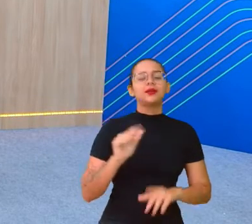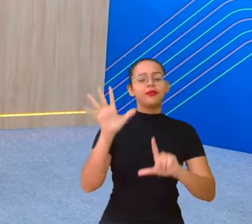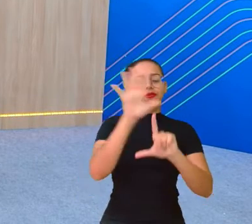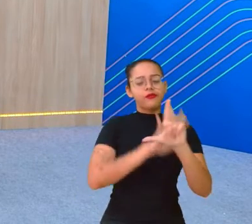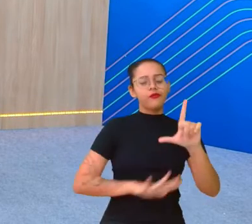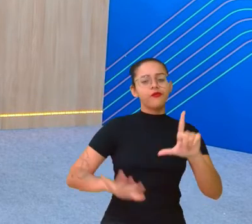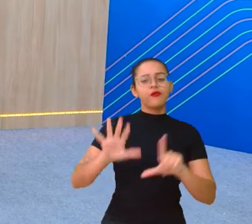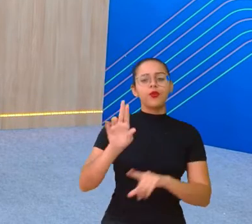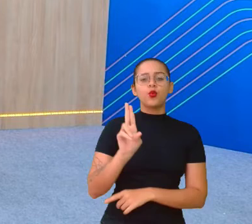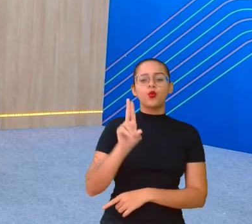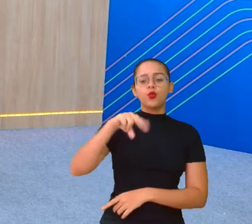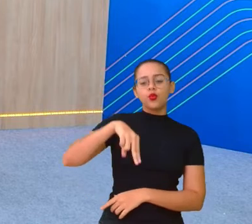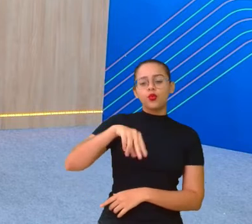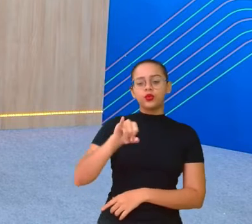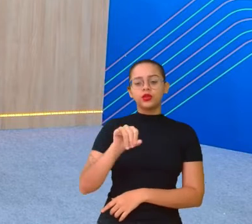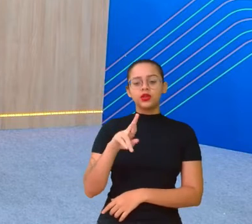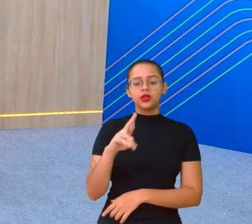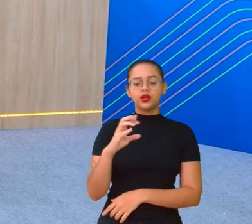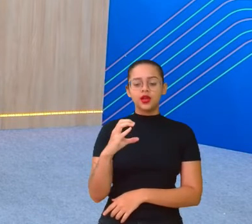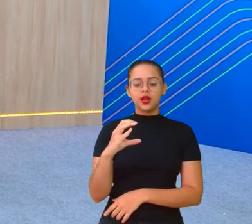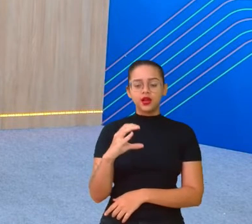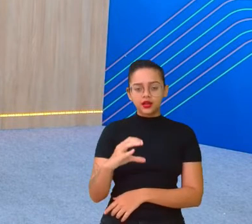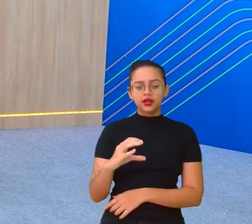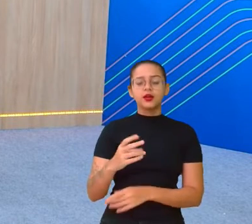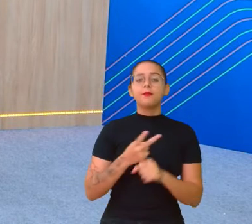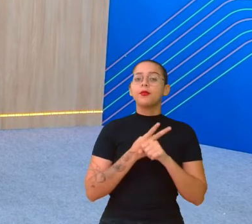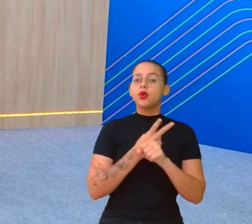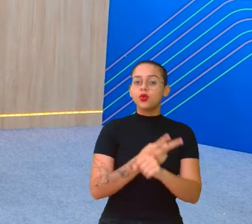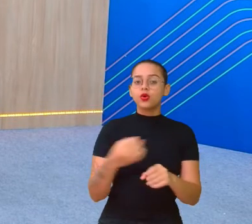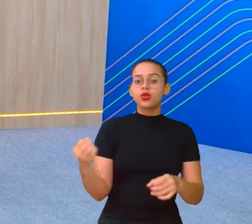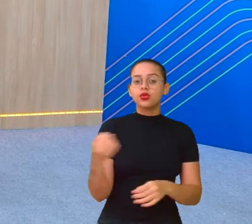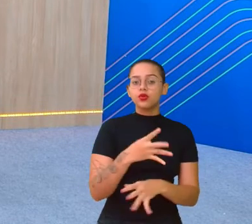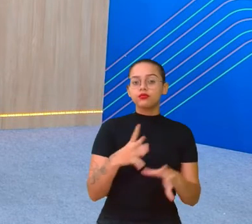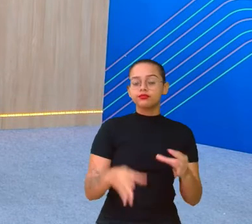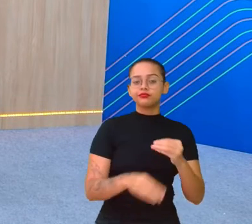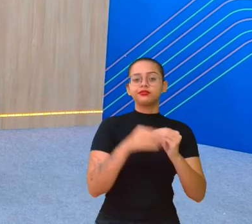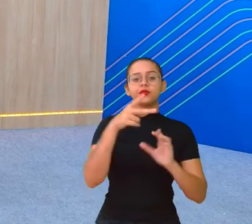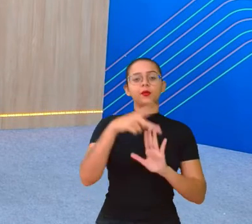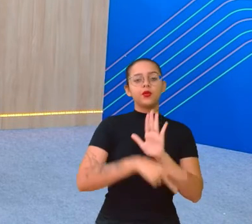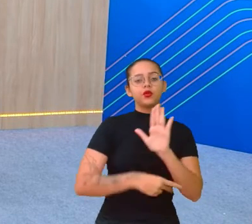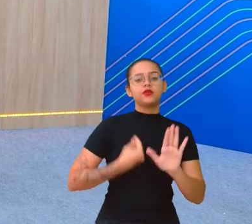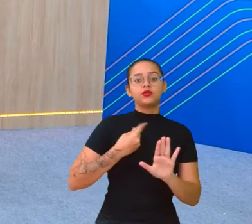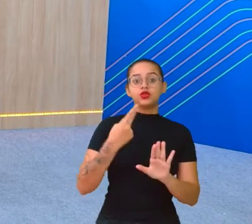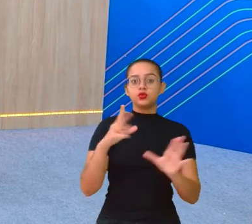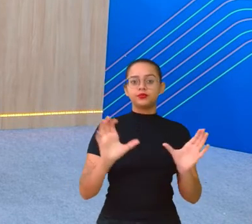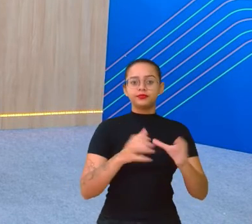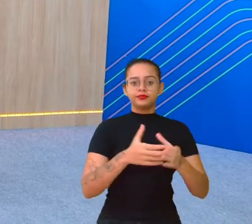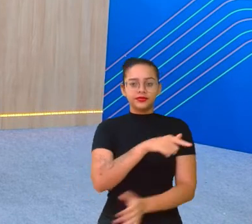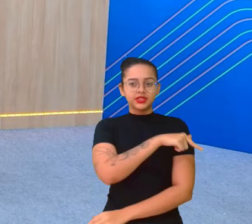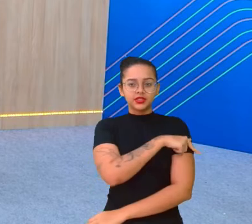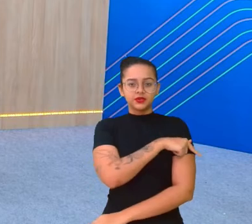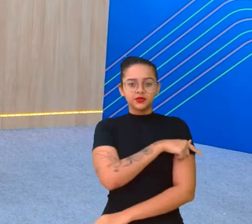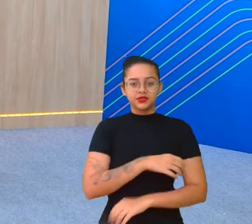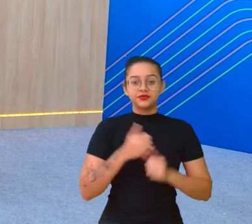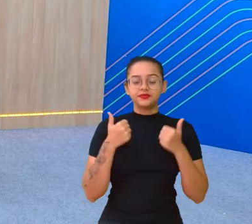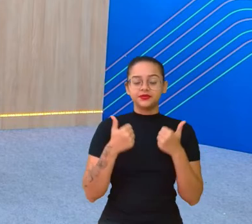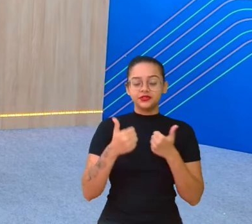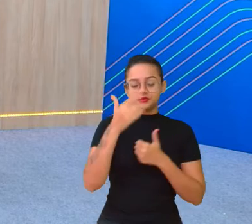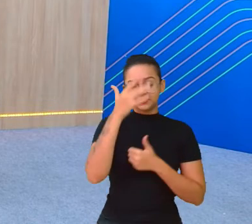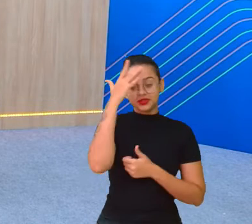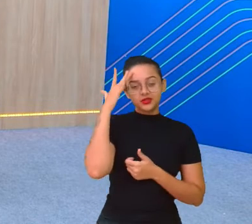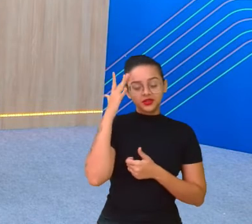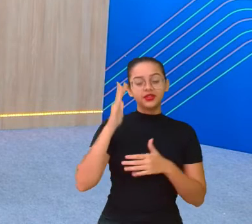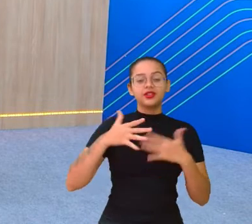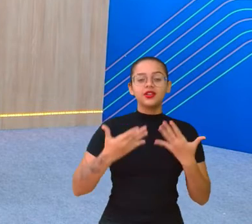da Unirec, procura lá novos componentes, projeto de vida e a sua turma, no caso, 7º ano. Beleza,